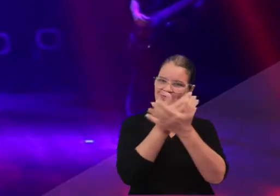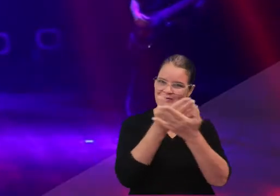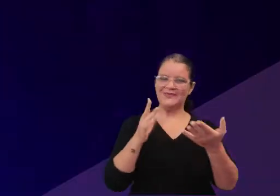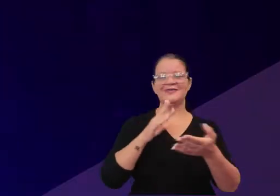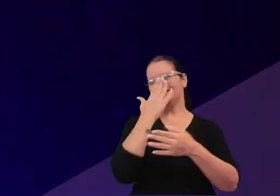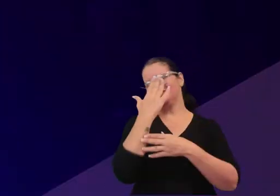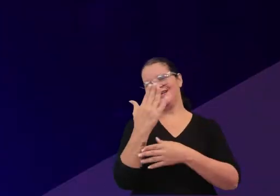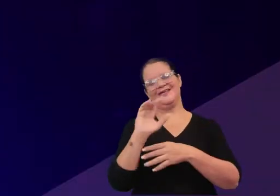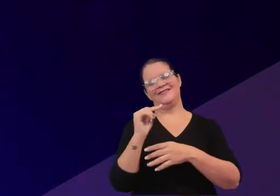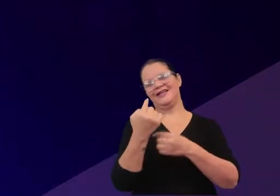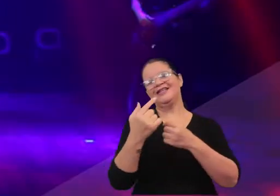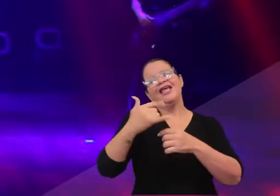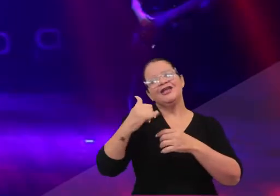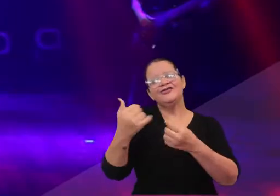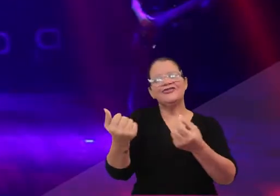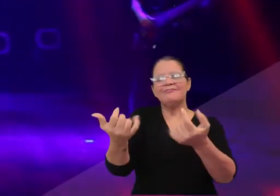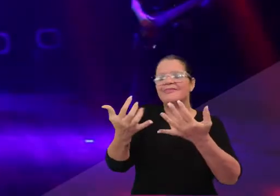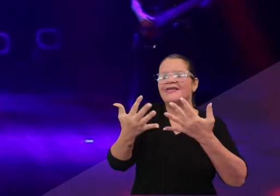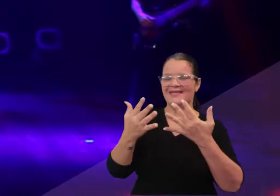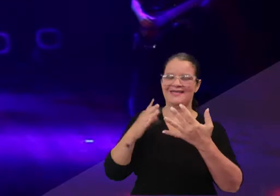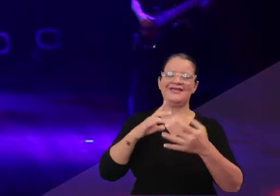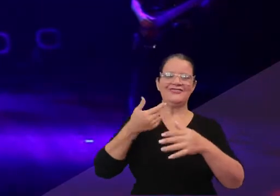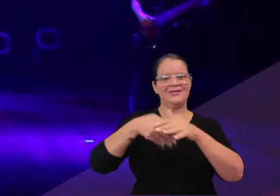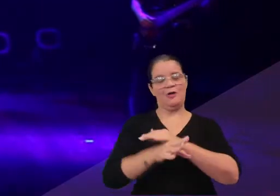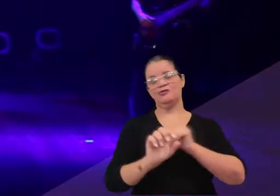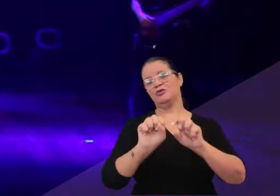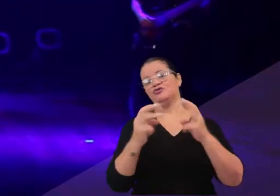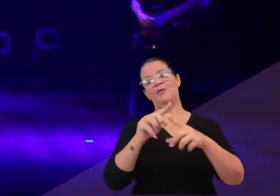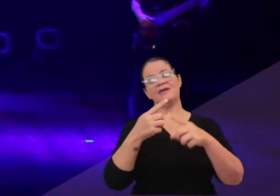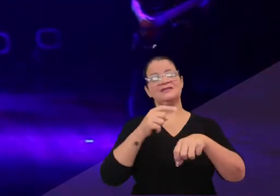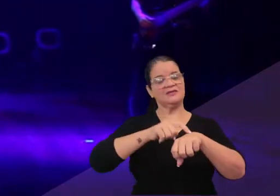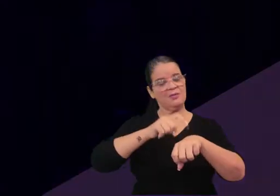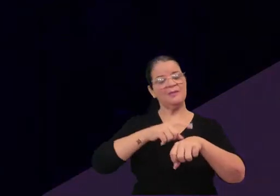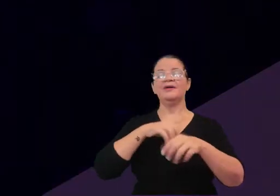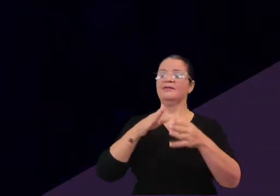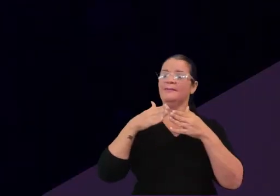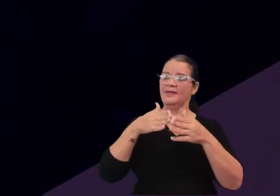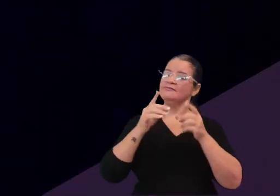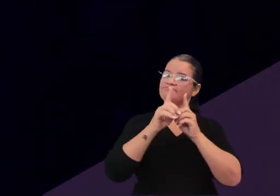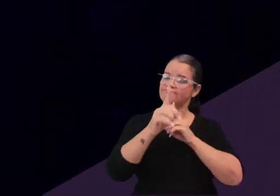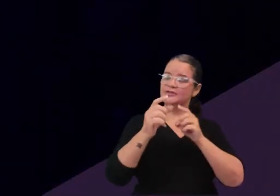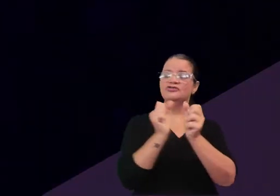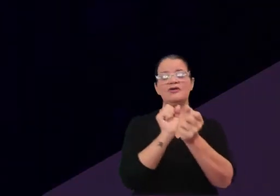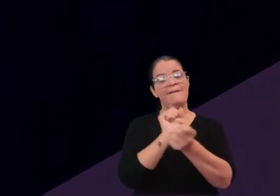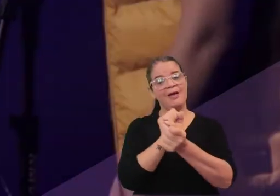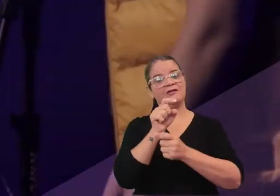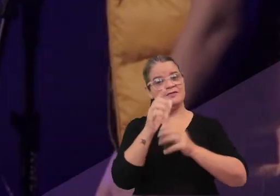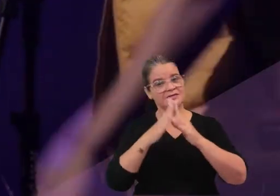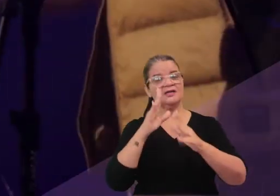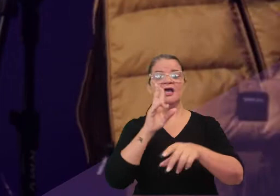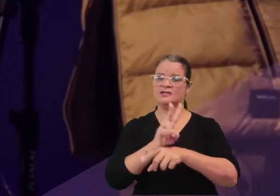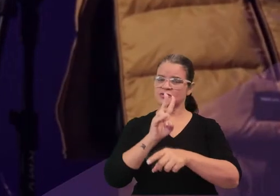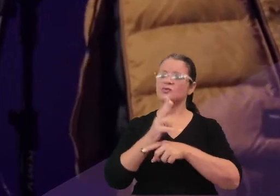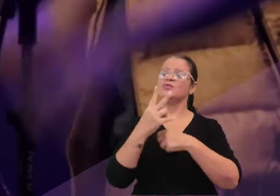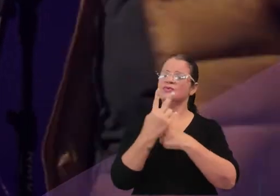A gente queria, claro, estar com vocês aqui na frente da gente, mandando toda aquela energia que a gente tá acostumado dos shows, mas esse momento pede